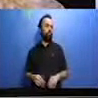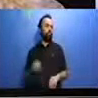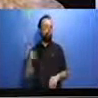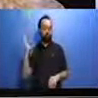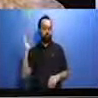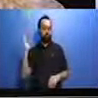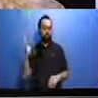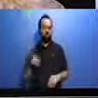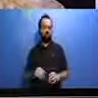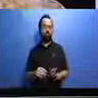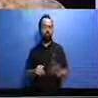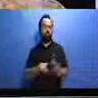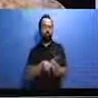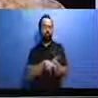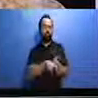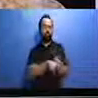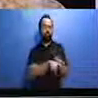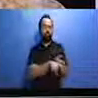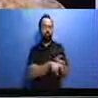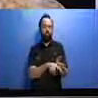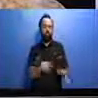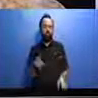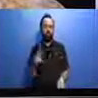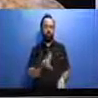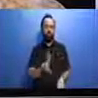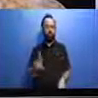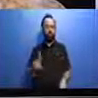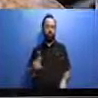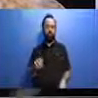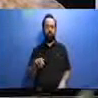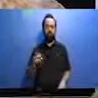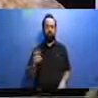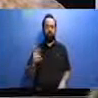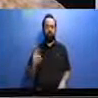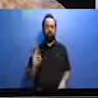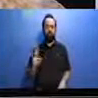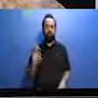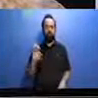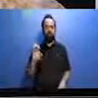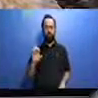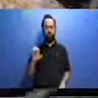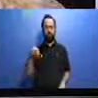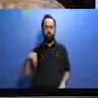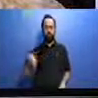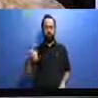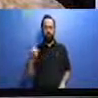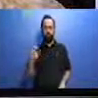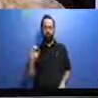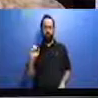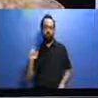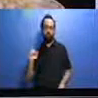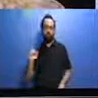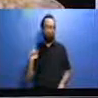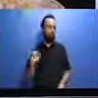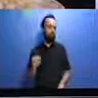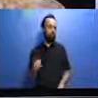Aqui um verme chamado tênia, que provoca a doença teníase ou solitária. É um organismo